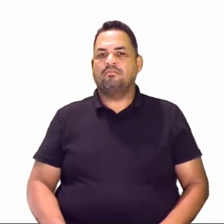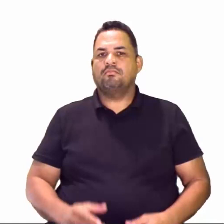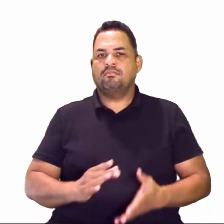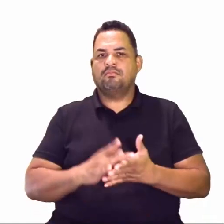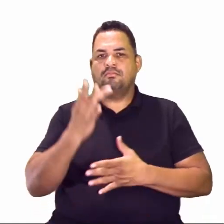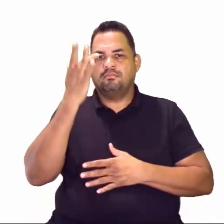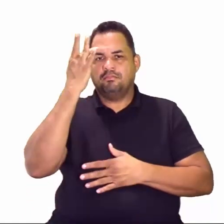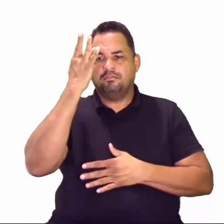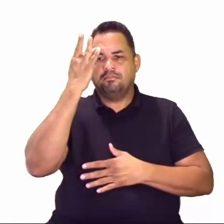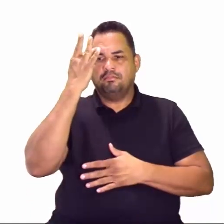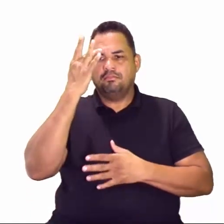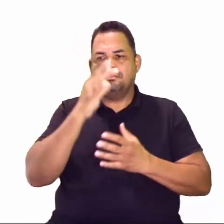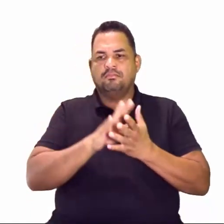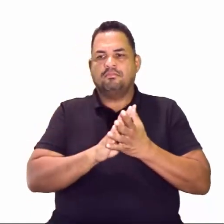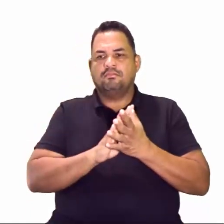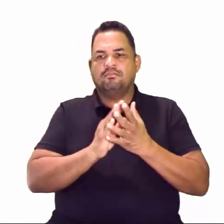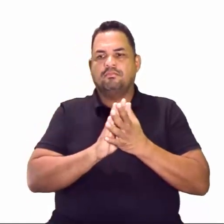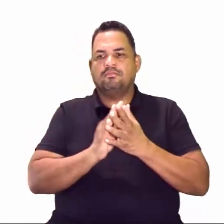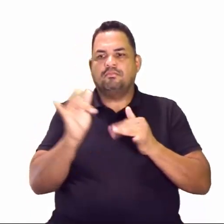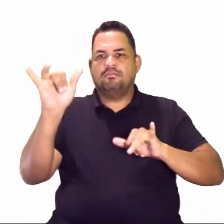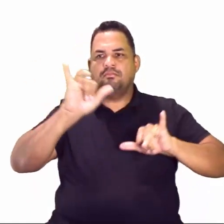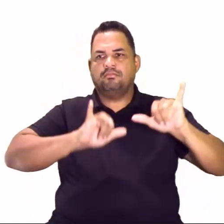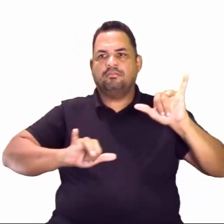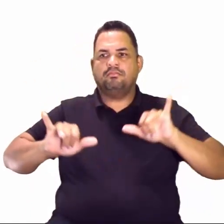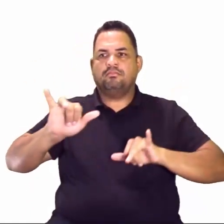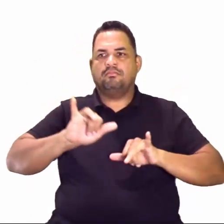as fórmulas químicas.